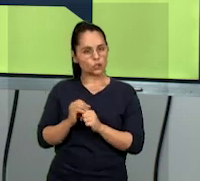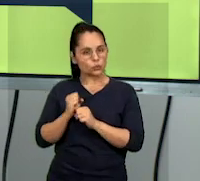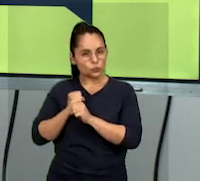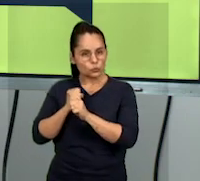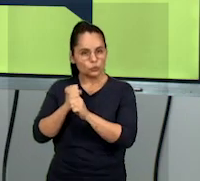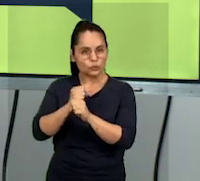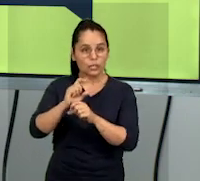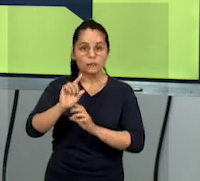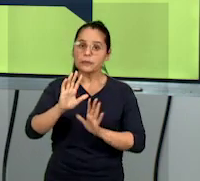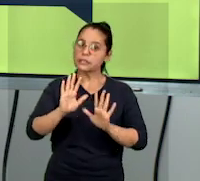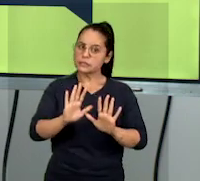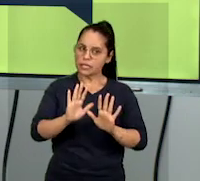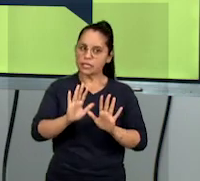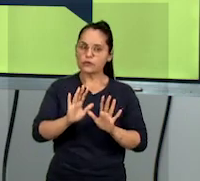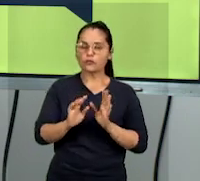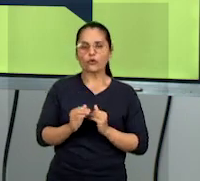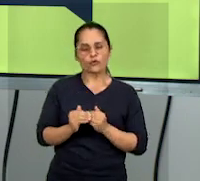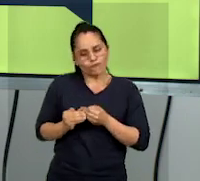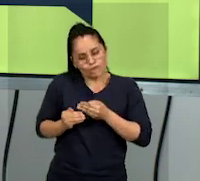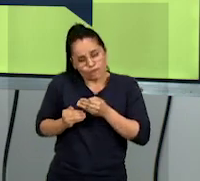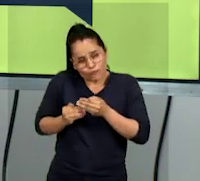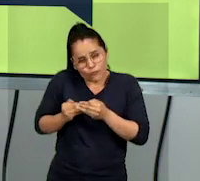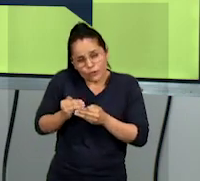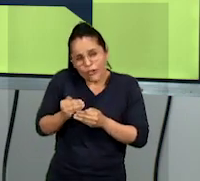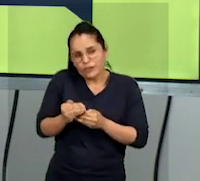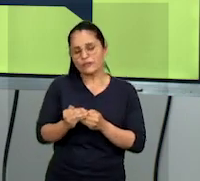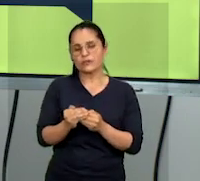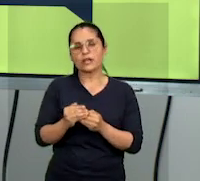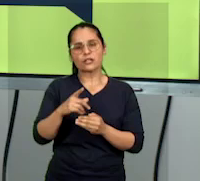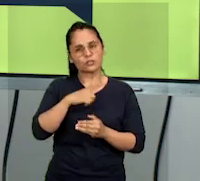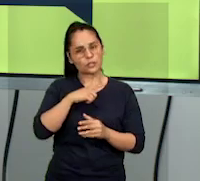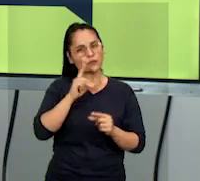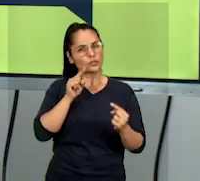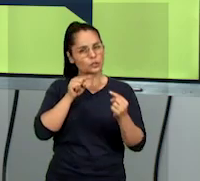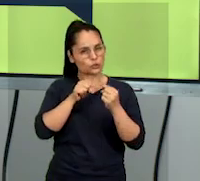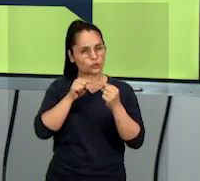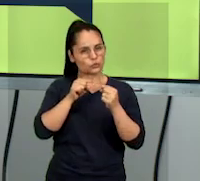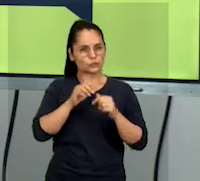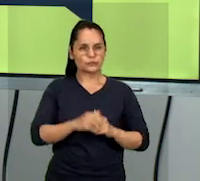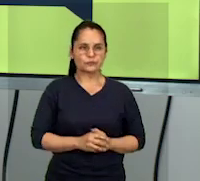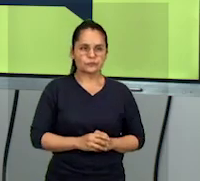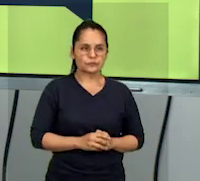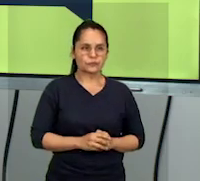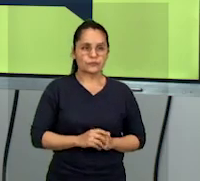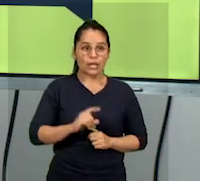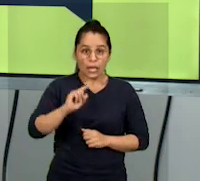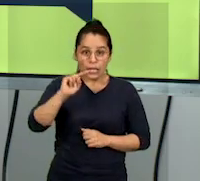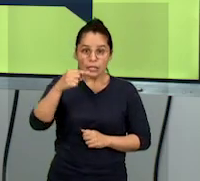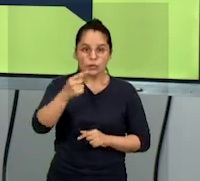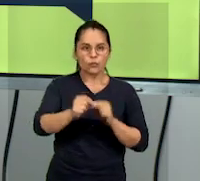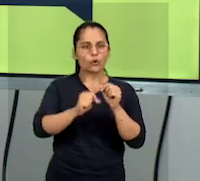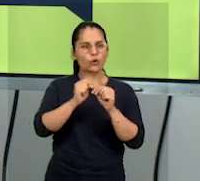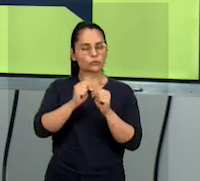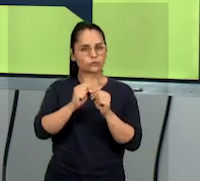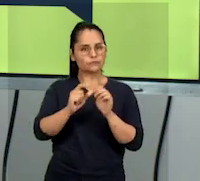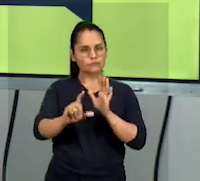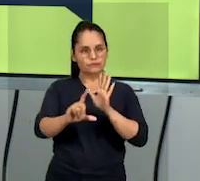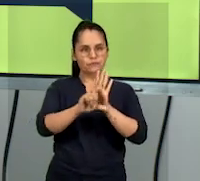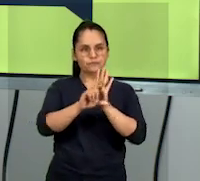anos. Mas, ainda assim, foi um pequeno avanço nesse tipo de condução. Depois, nós temos a Lei